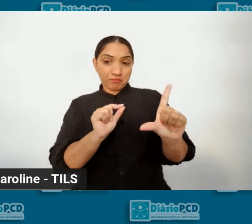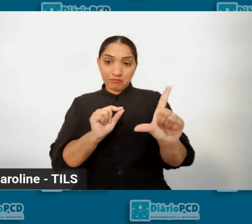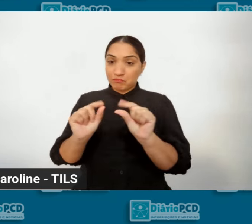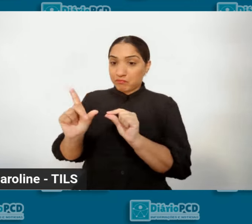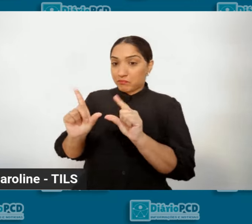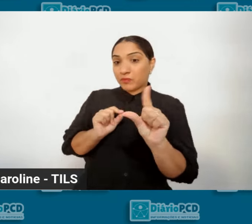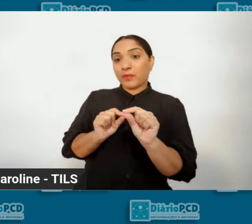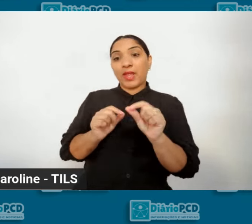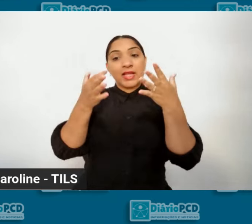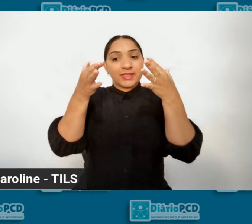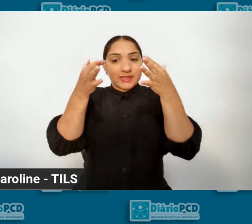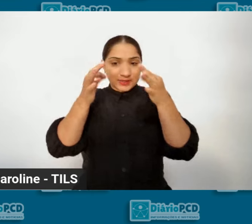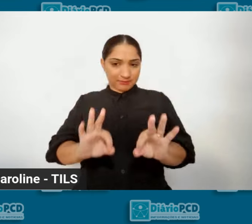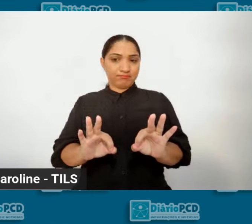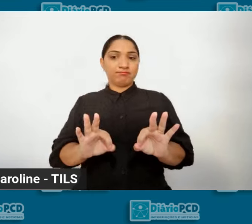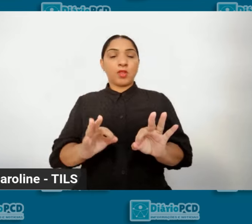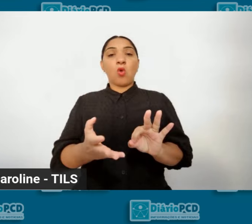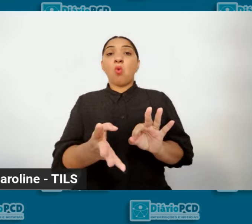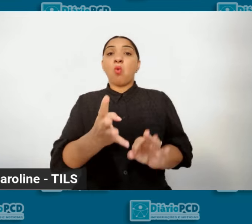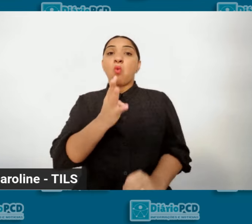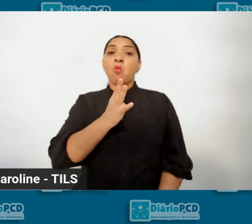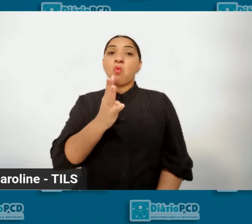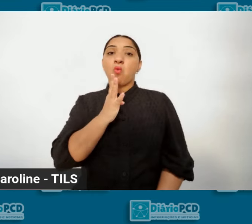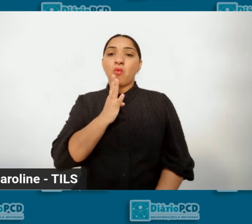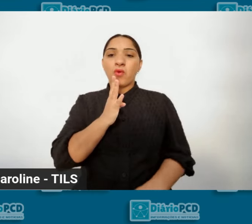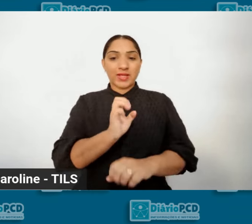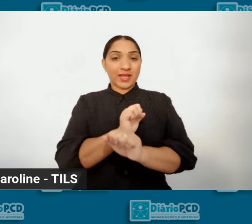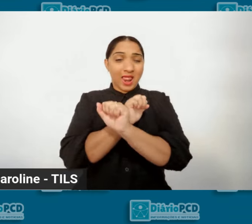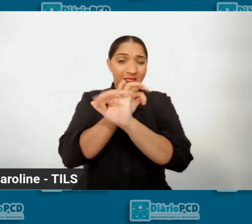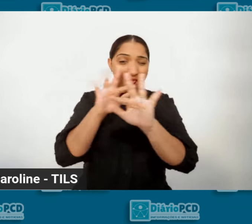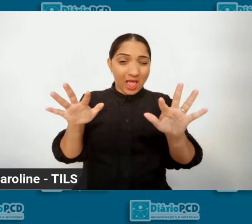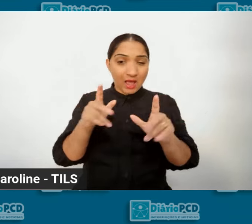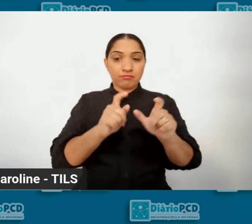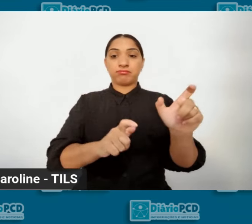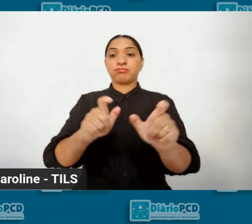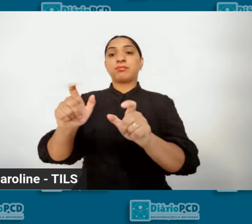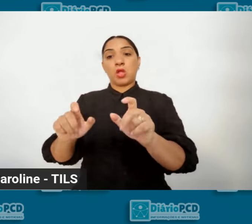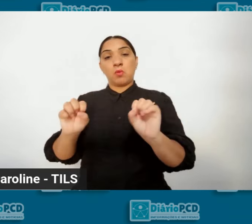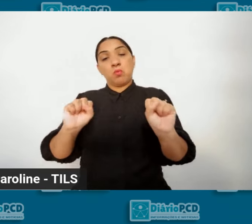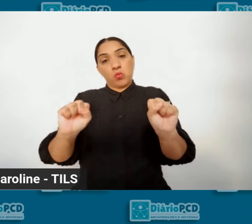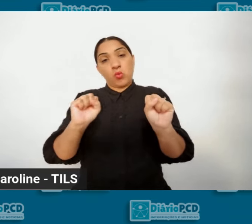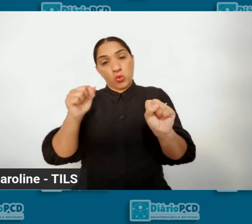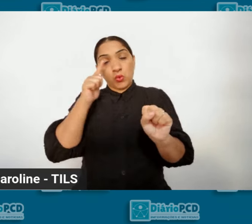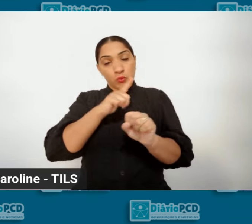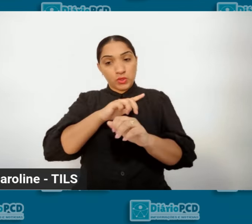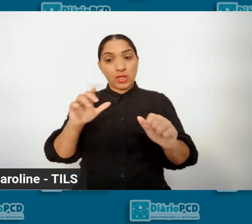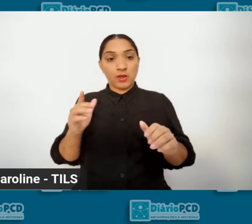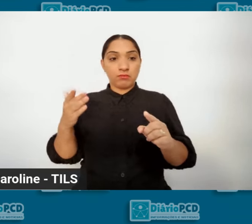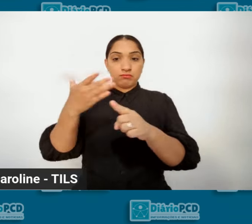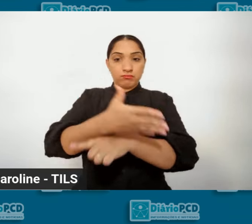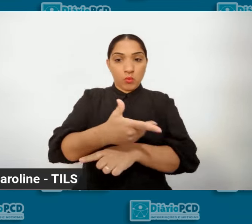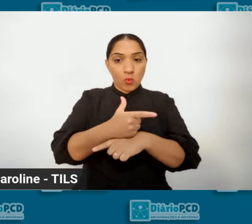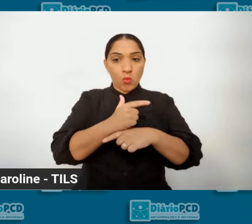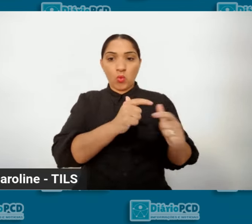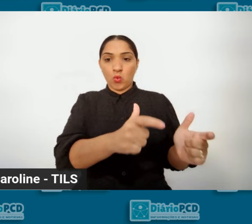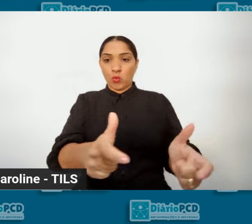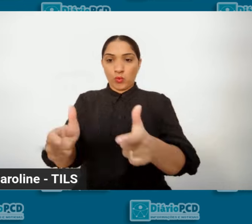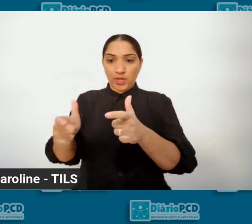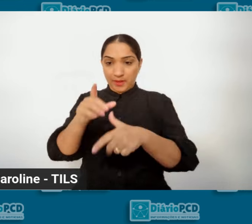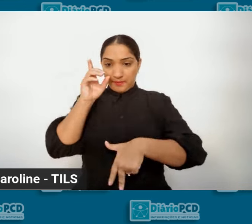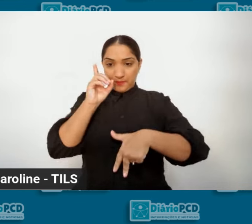seu candidato, conhecer os candidatos e poder ocupar os espaços que as pessoas com